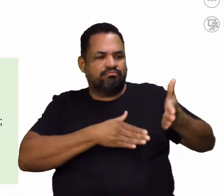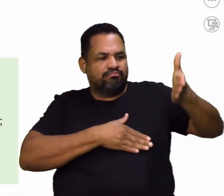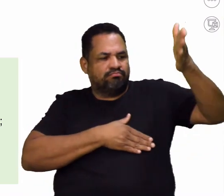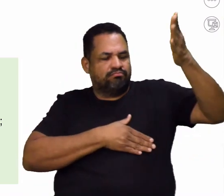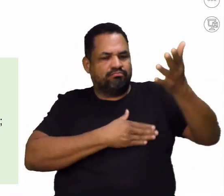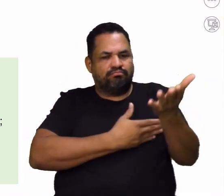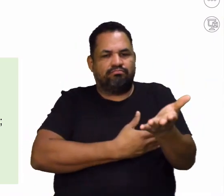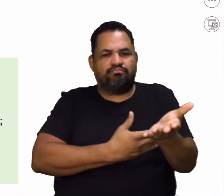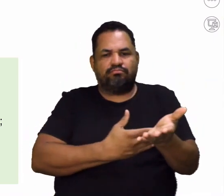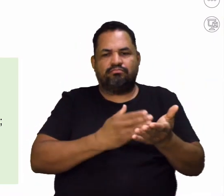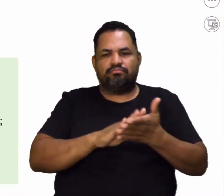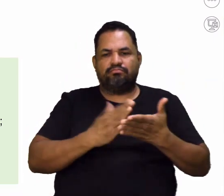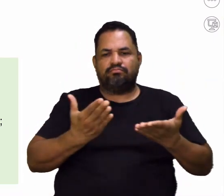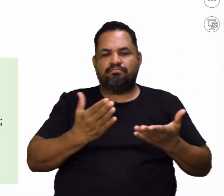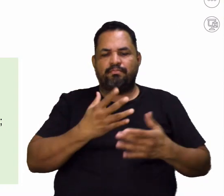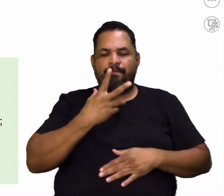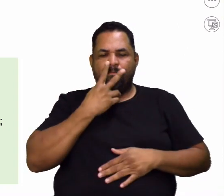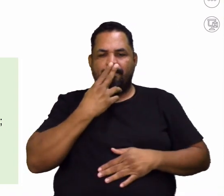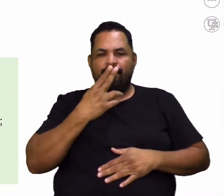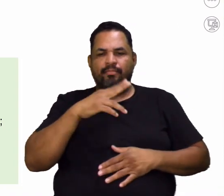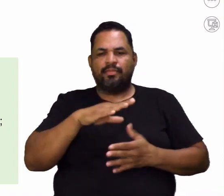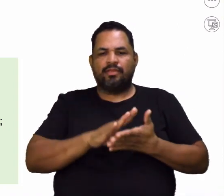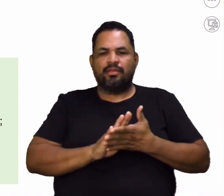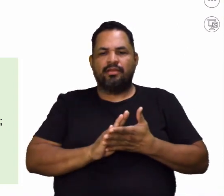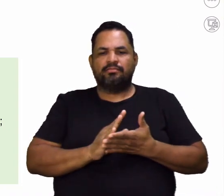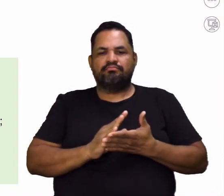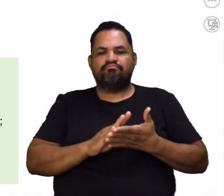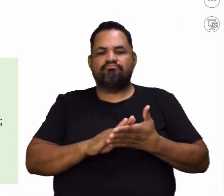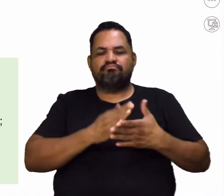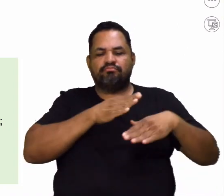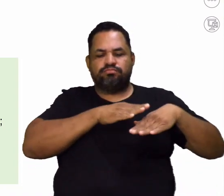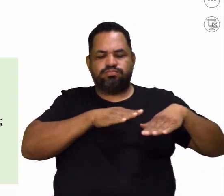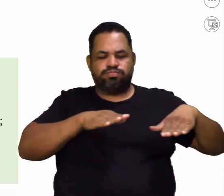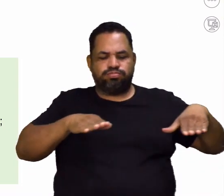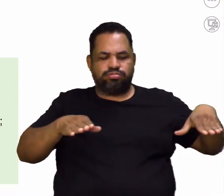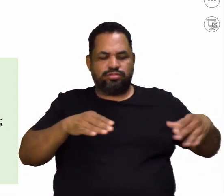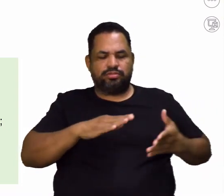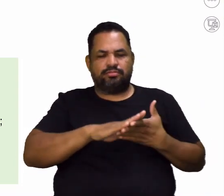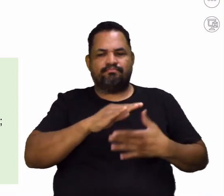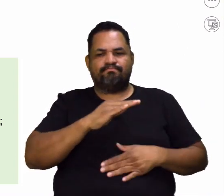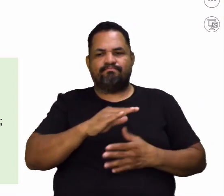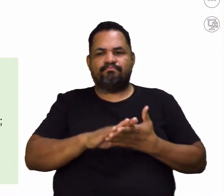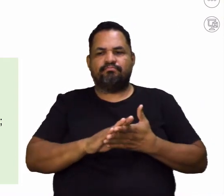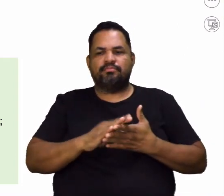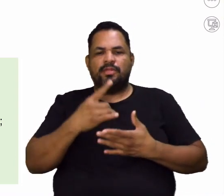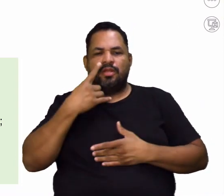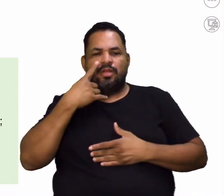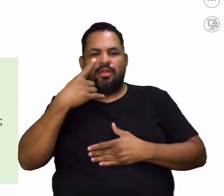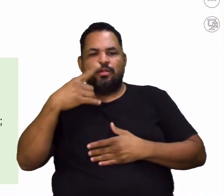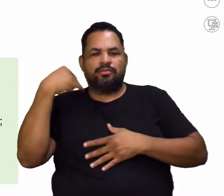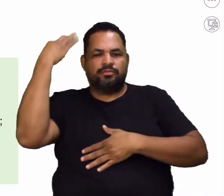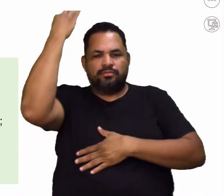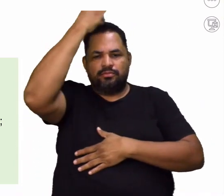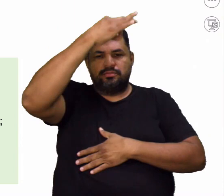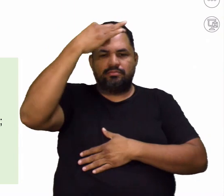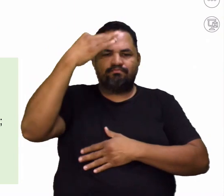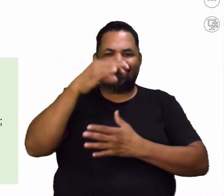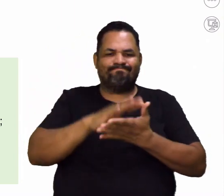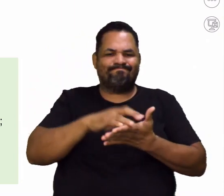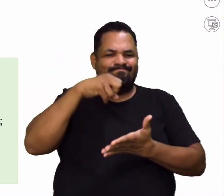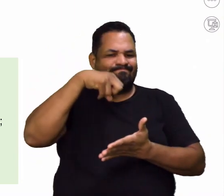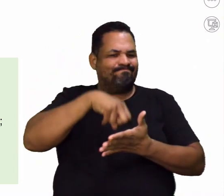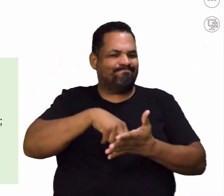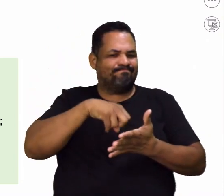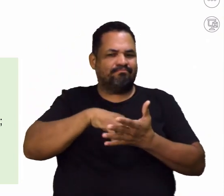como túmulos caiados limitando as preocupações do Espírito a minha humilhação